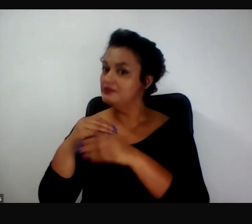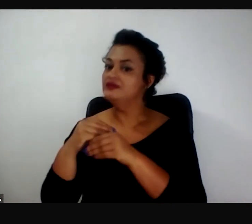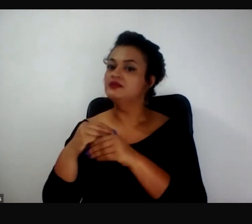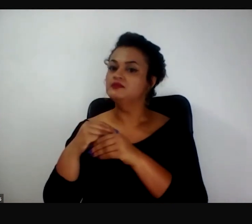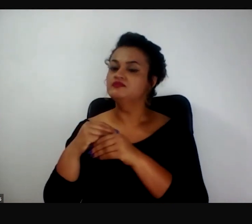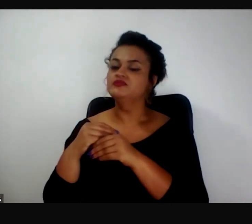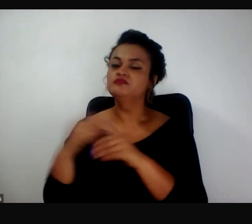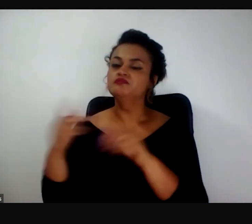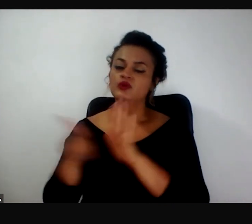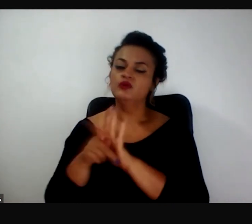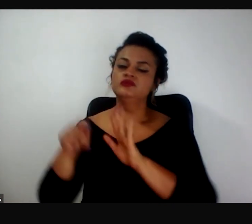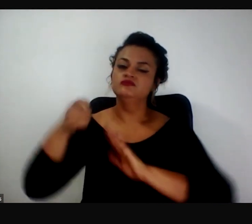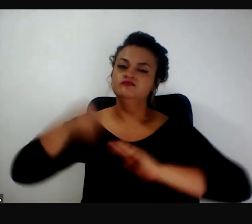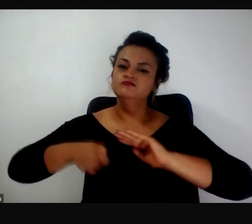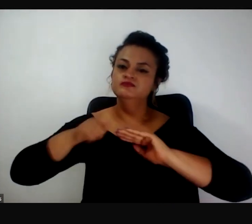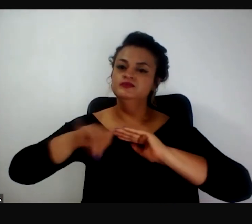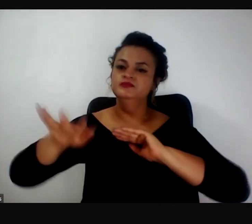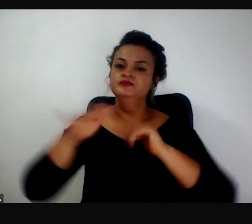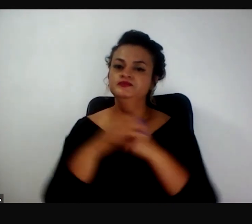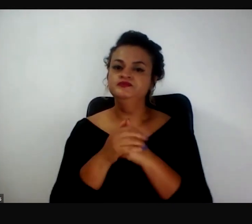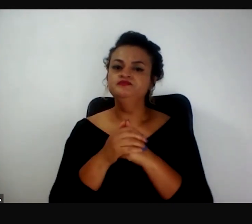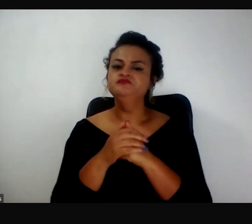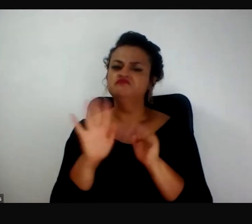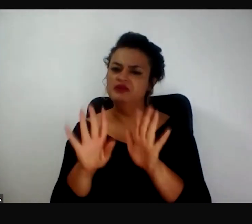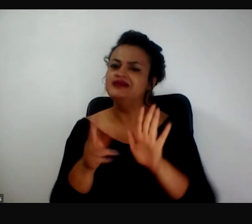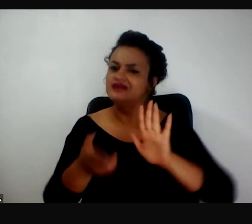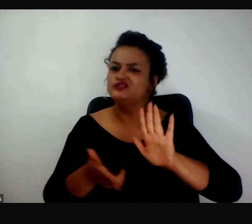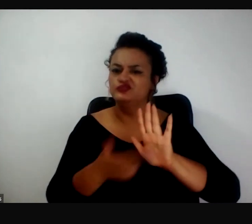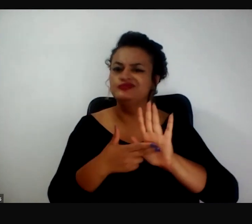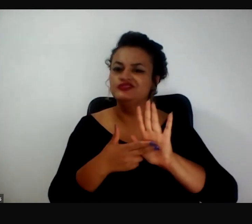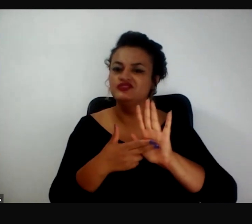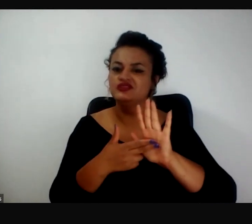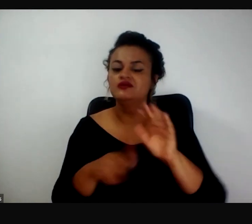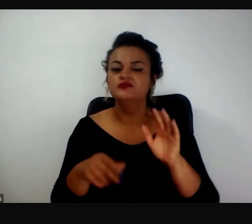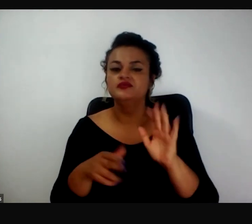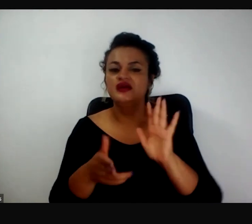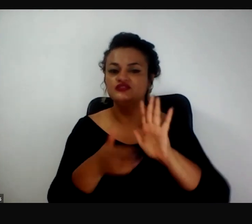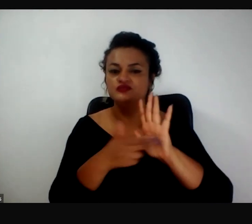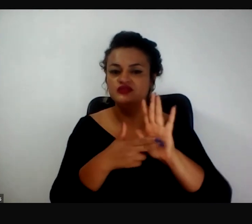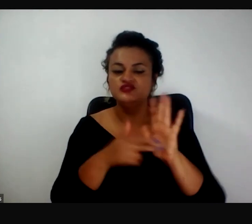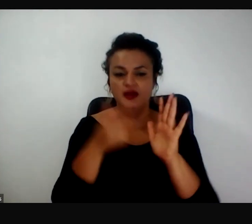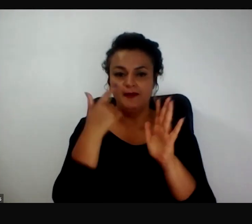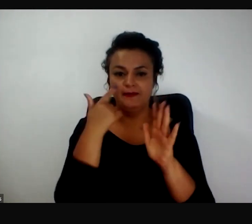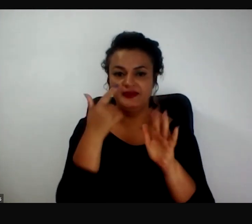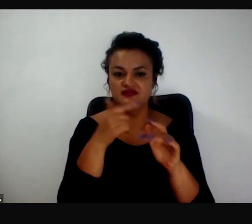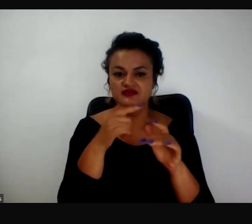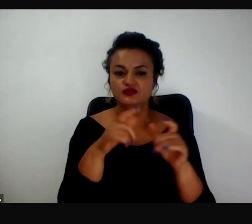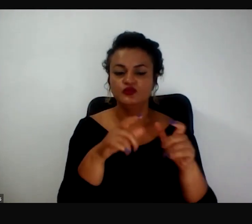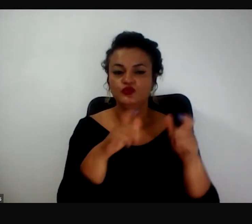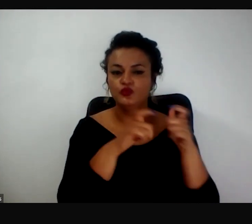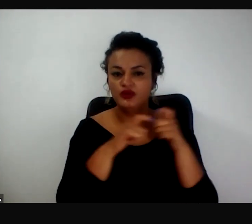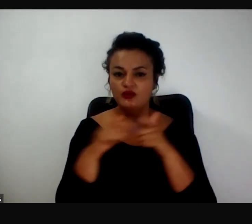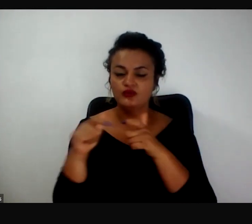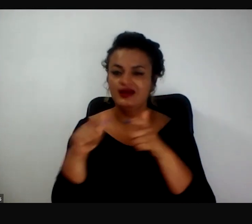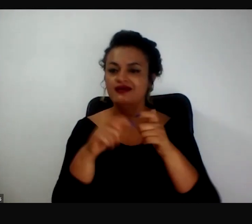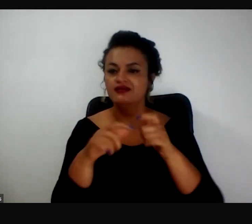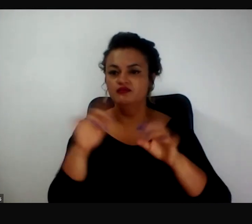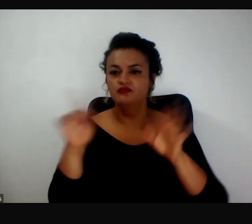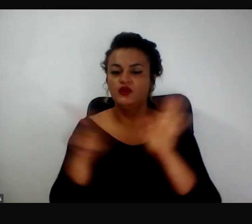da jurisprudência. Mas reconhece também na exposição de motivos, no preâmbulo dessa reforma